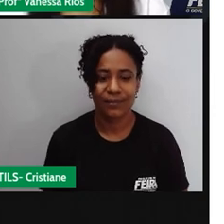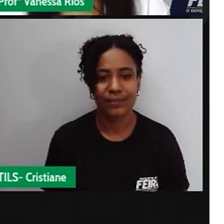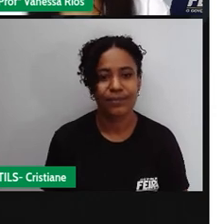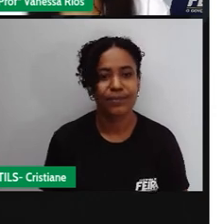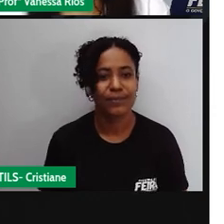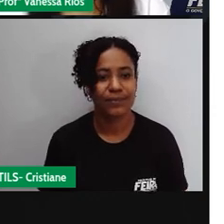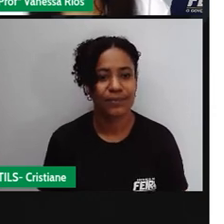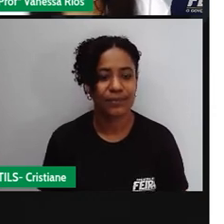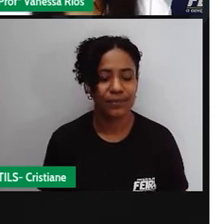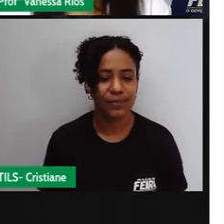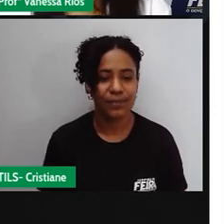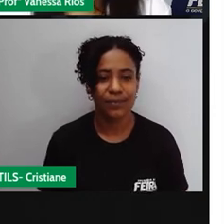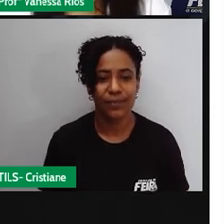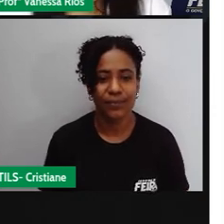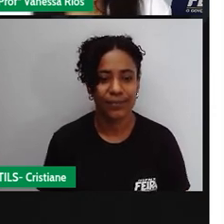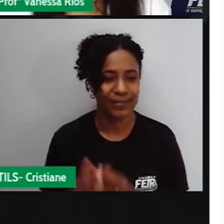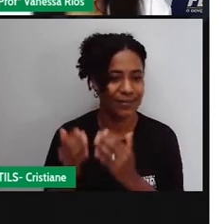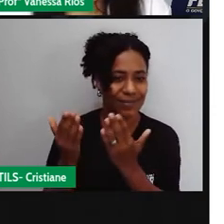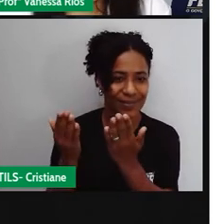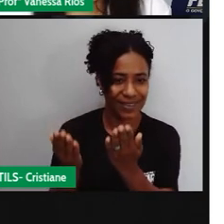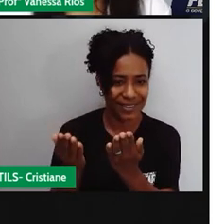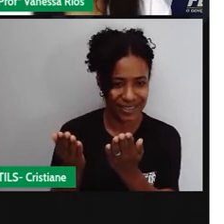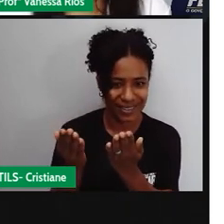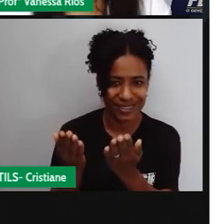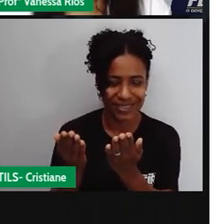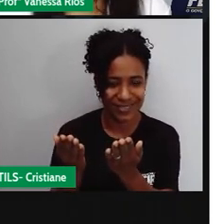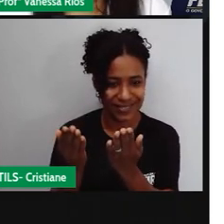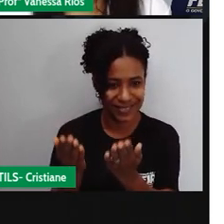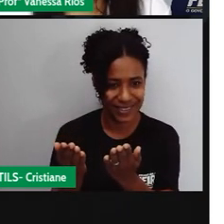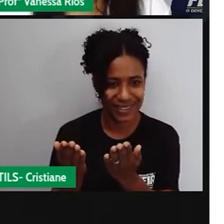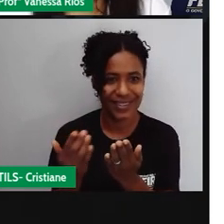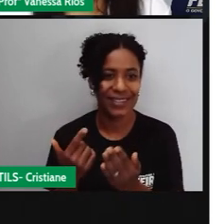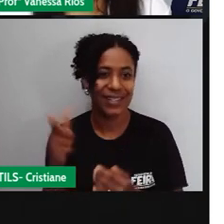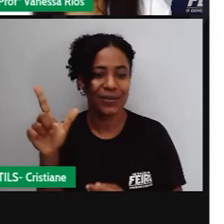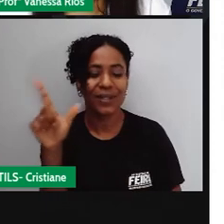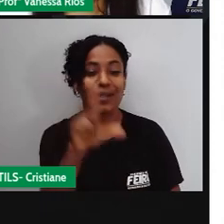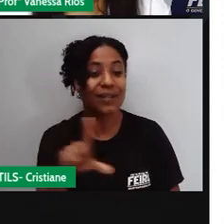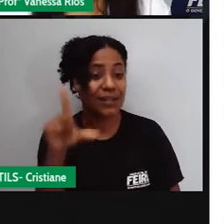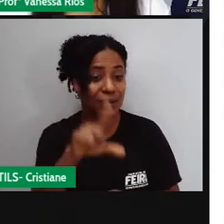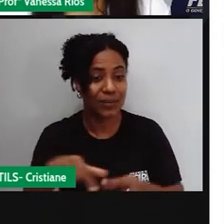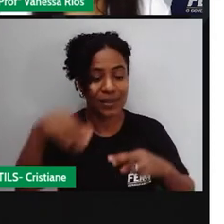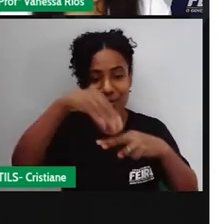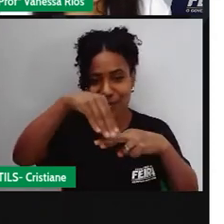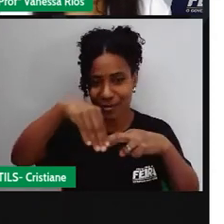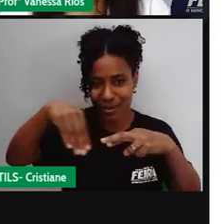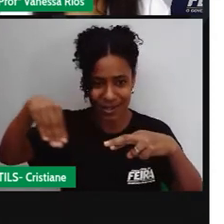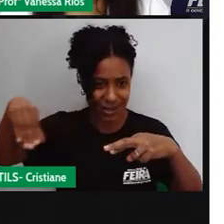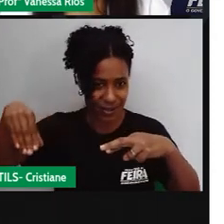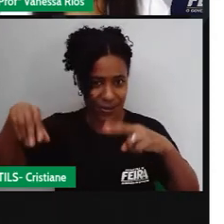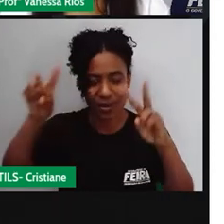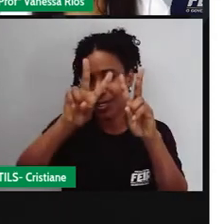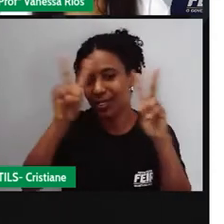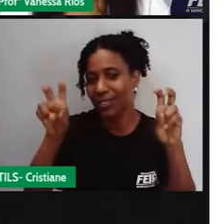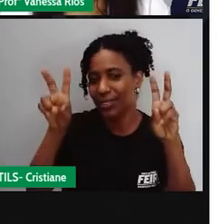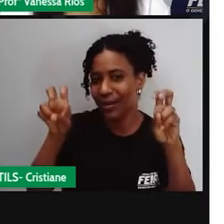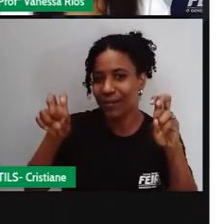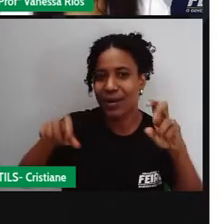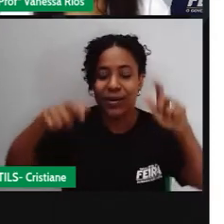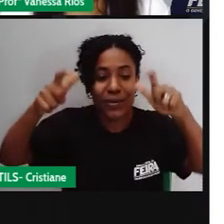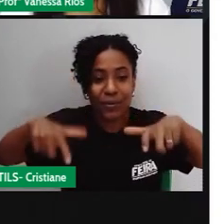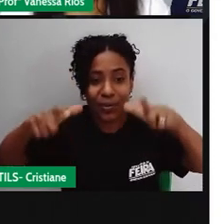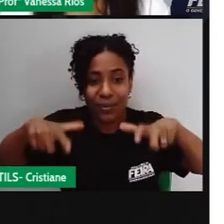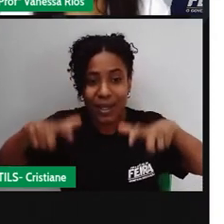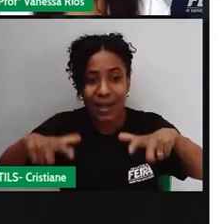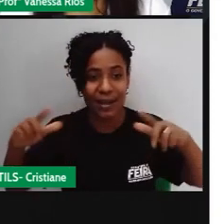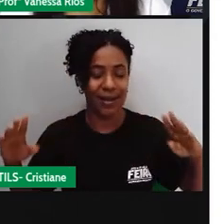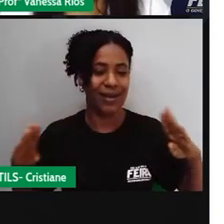E a pró trouxe aí agora uma outra literatura de cordel que chama O Lugar Onde Moro.